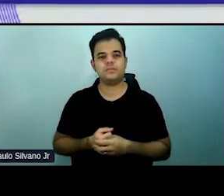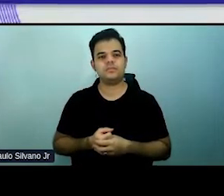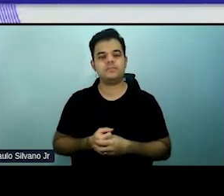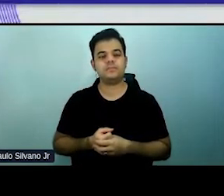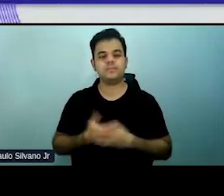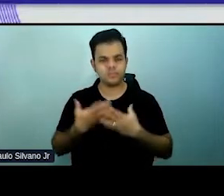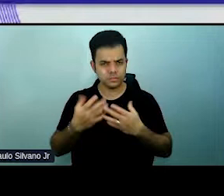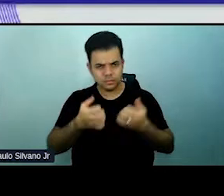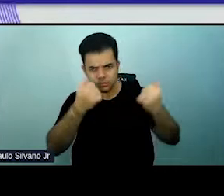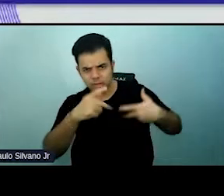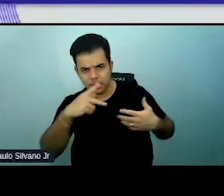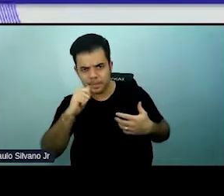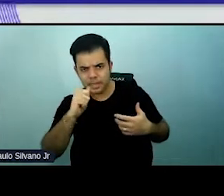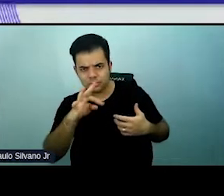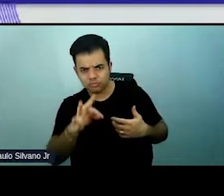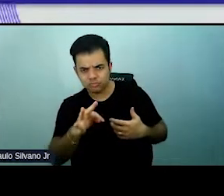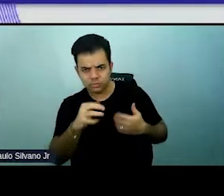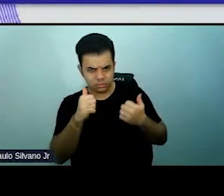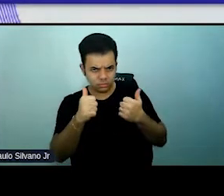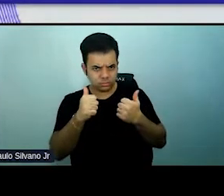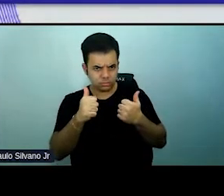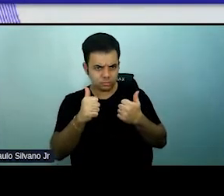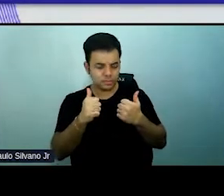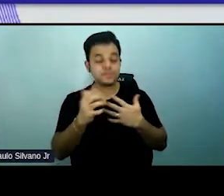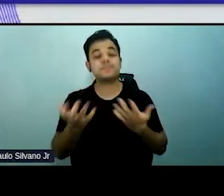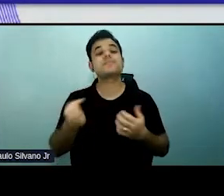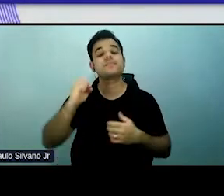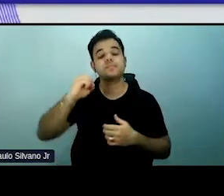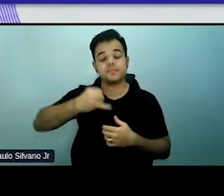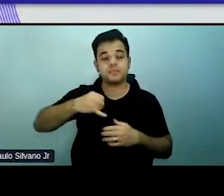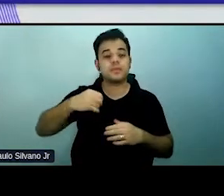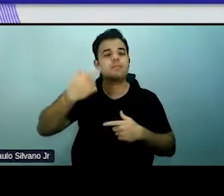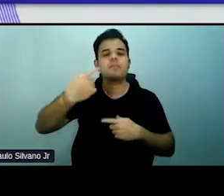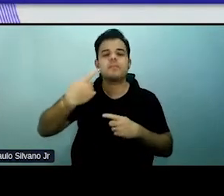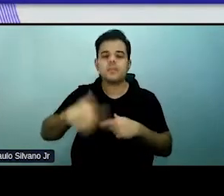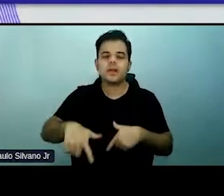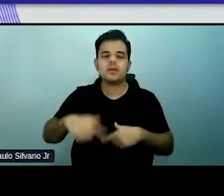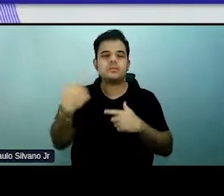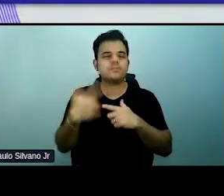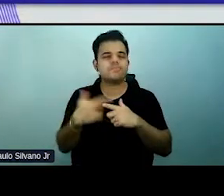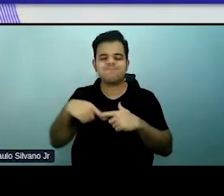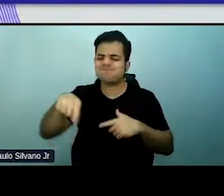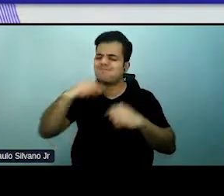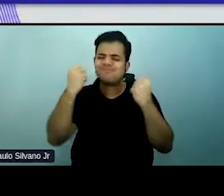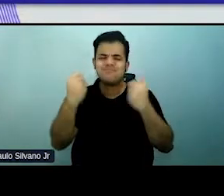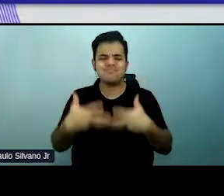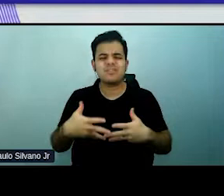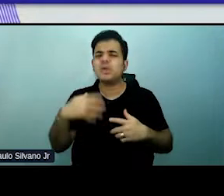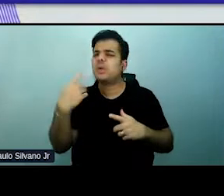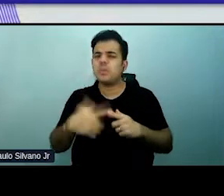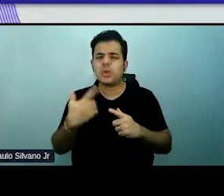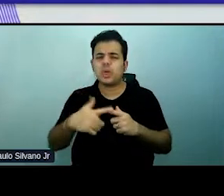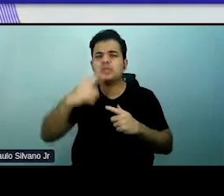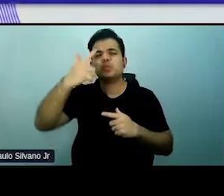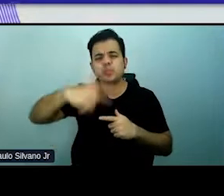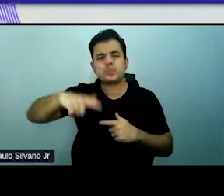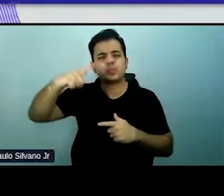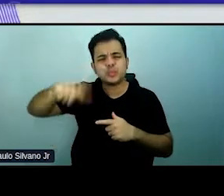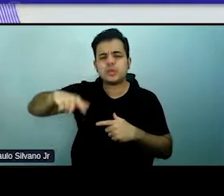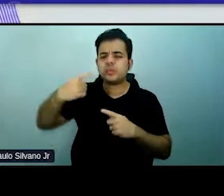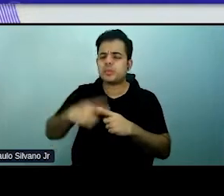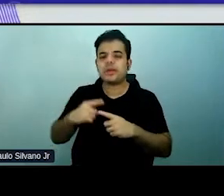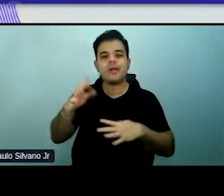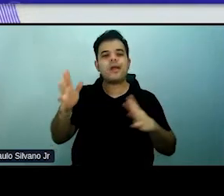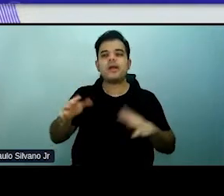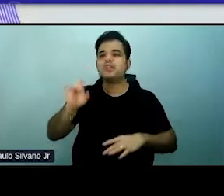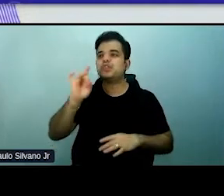Quer falar, Paty? Sim, a gente vai dividindo, mas essa questão do porquê que a gente está falando disso. Muitas vezes pode ter essa impressão que é algo